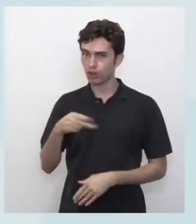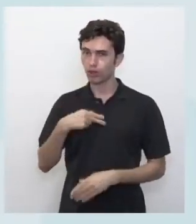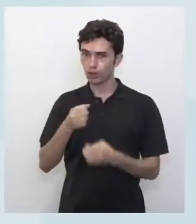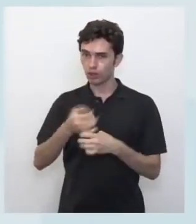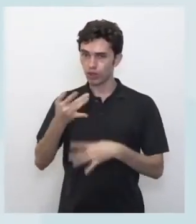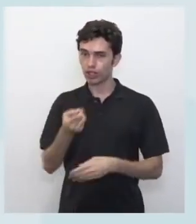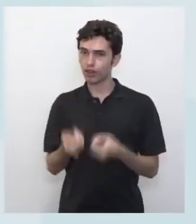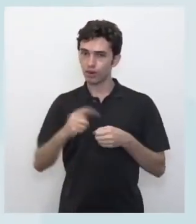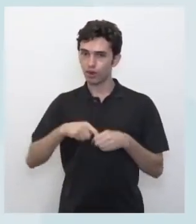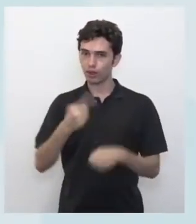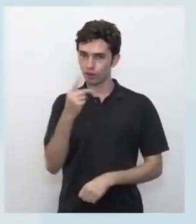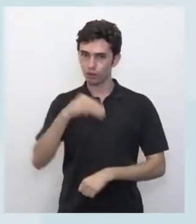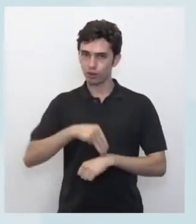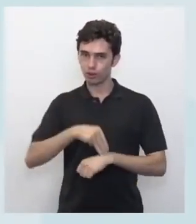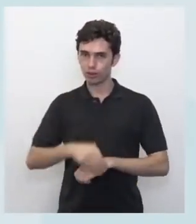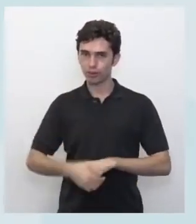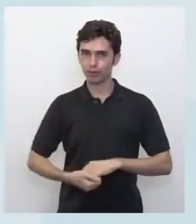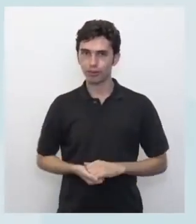já em 1 minuto.